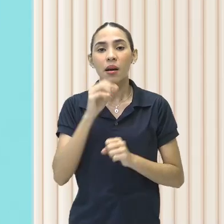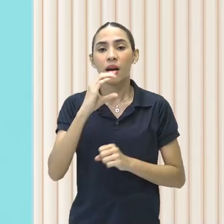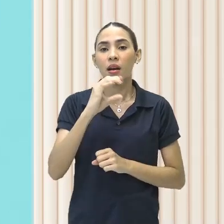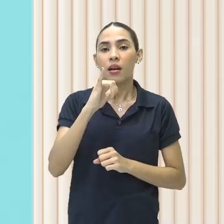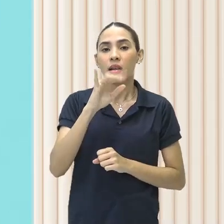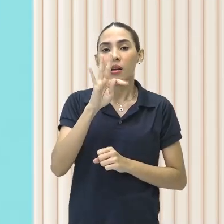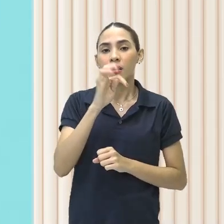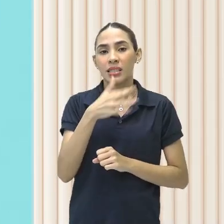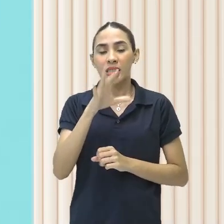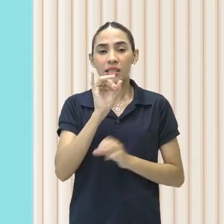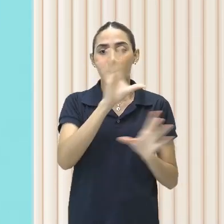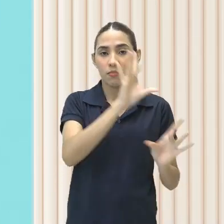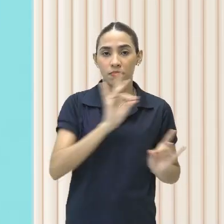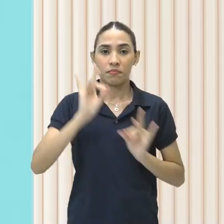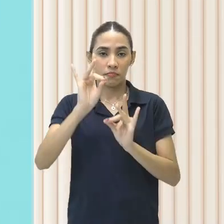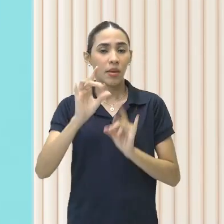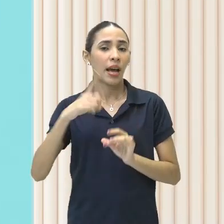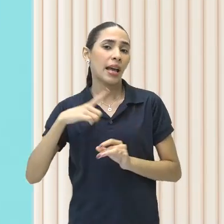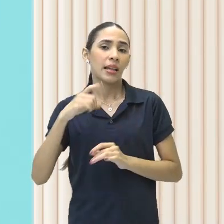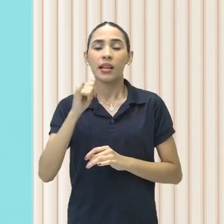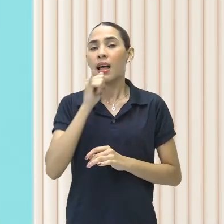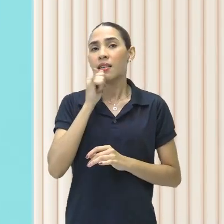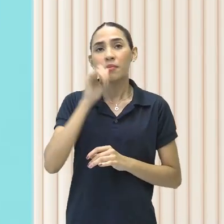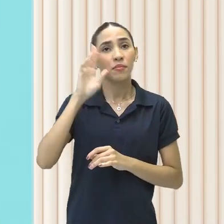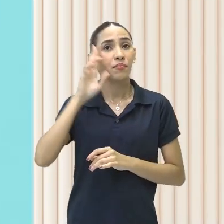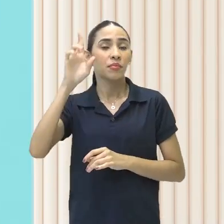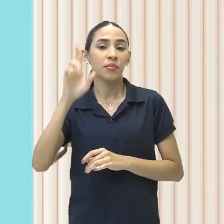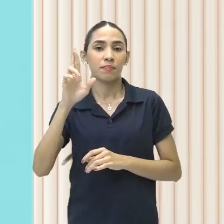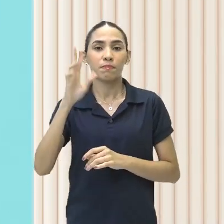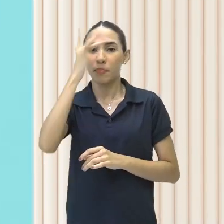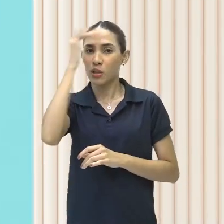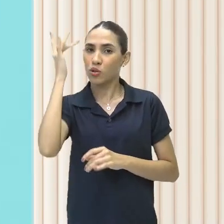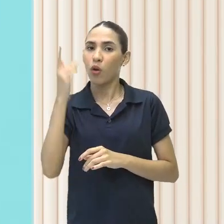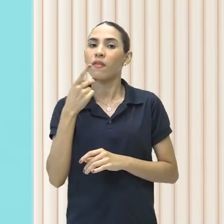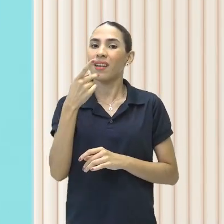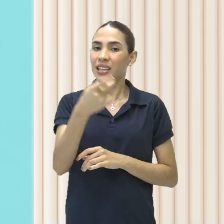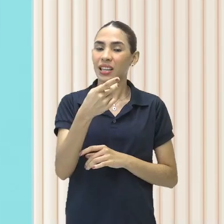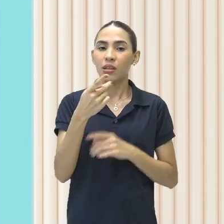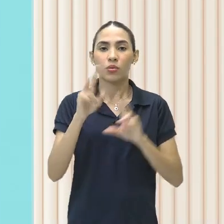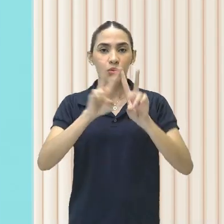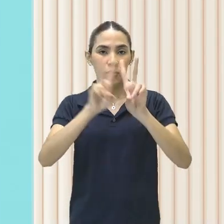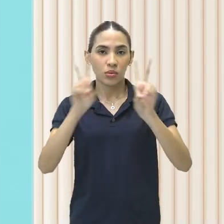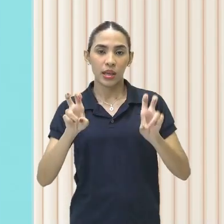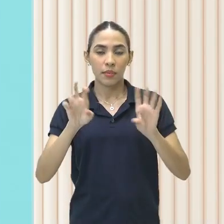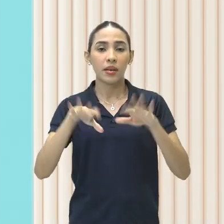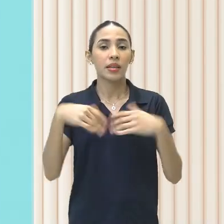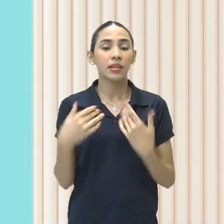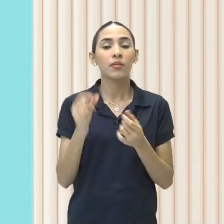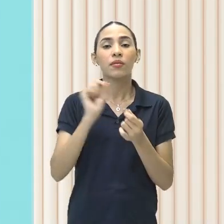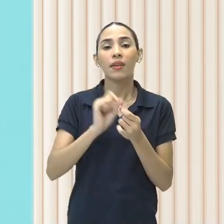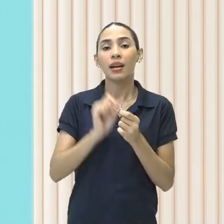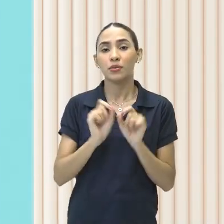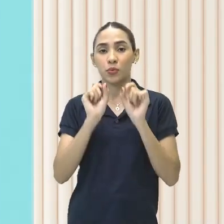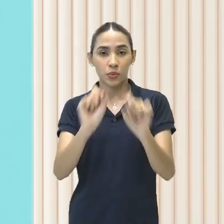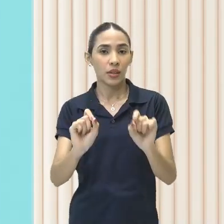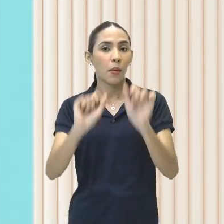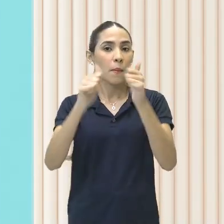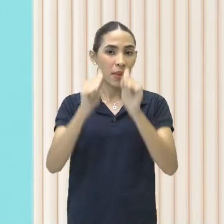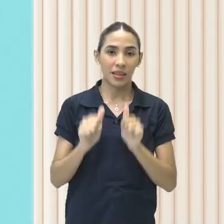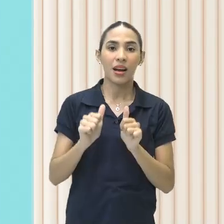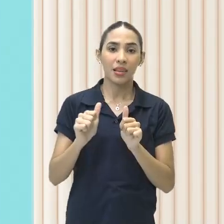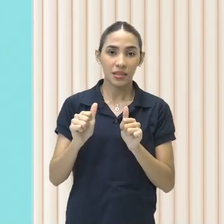uma citação de autoridade. Alguém falando sobre o tema. E a partir dessa fundamentação, eu faço o quê? Uma análise